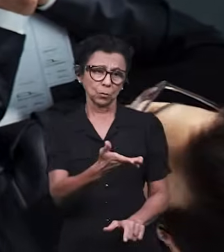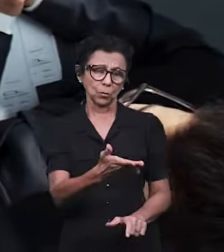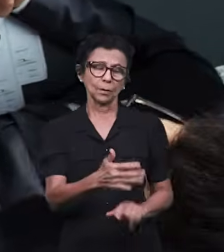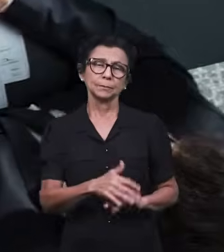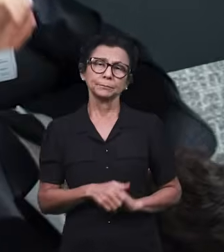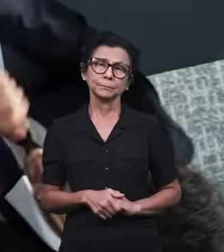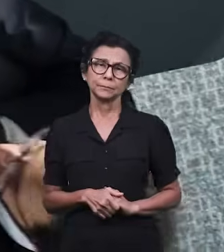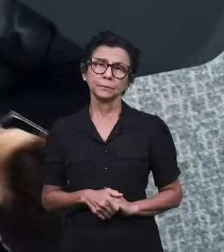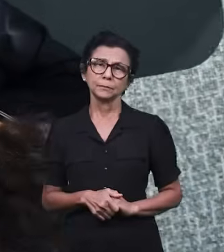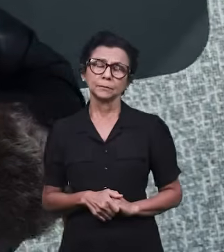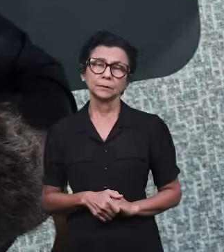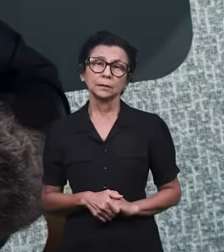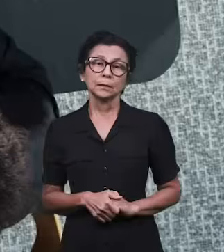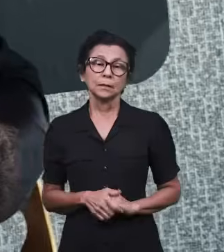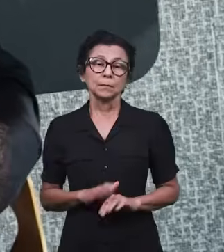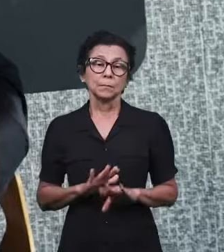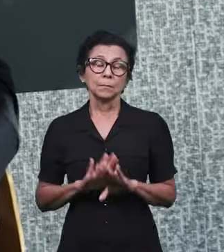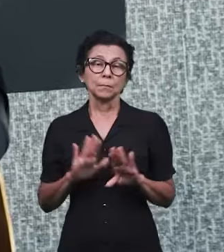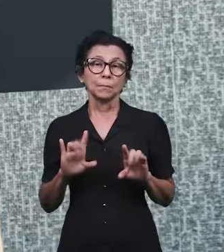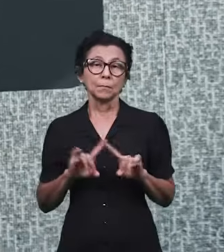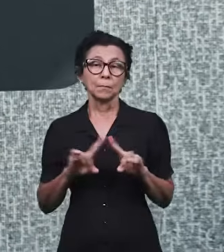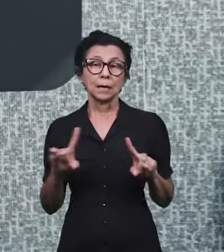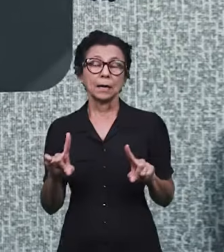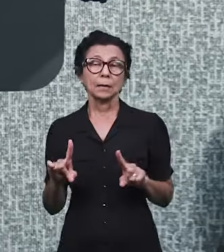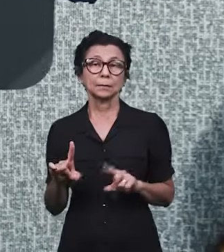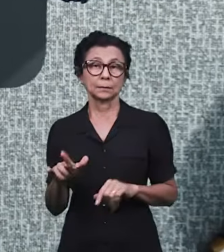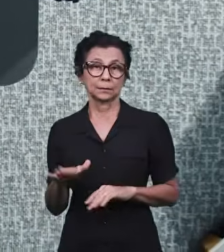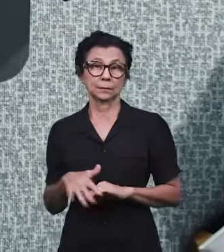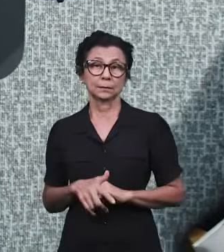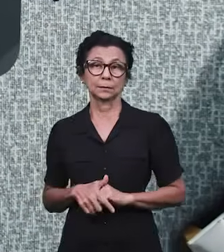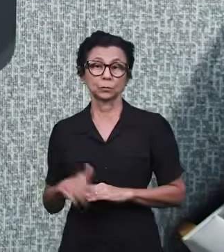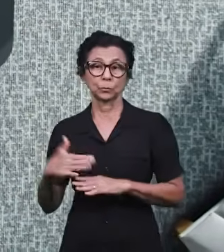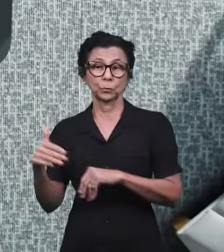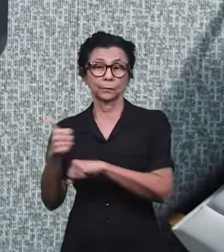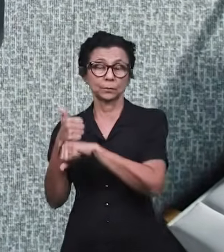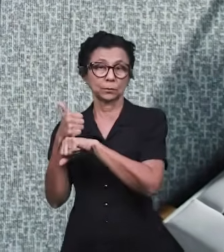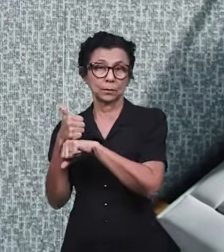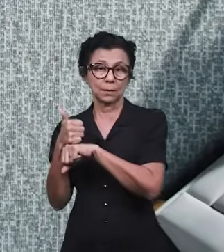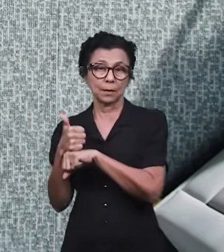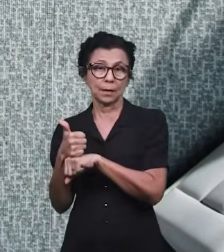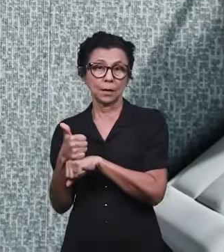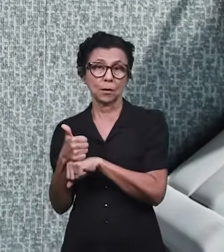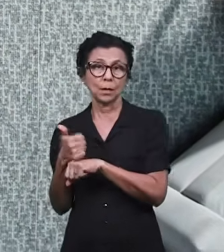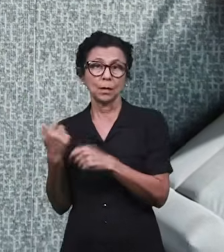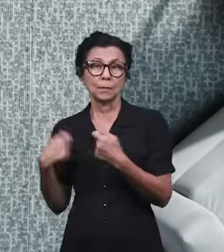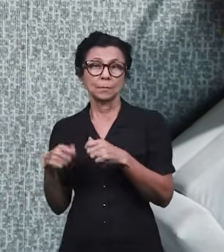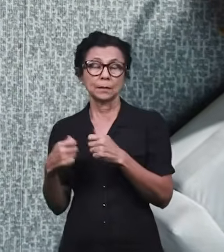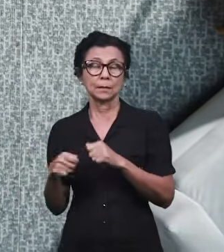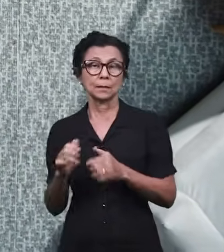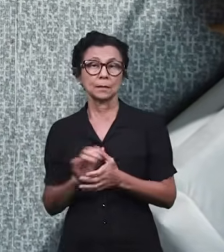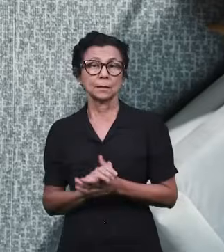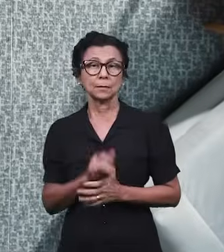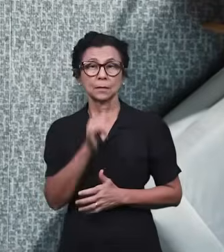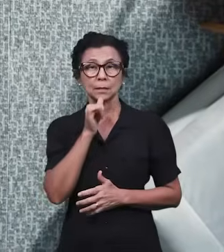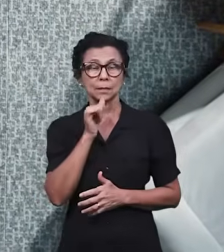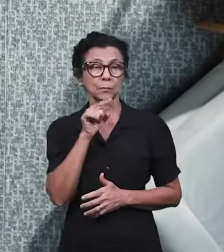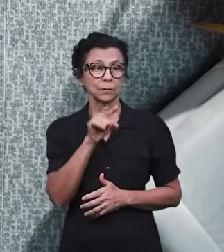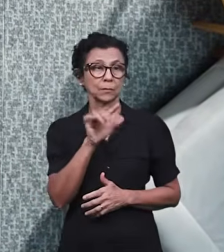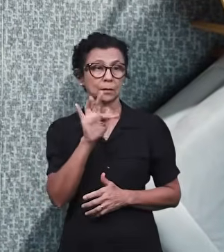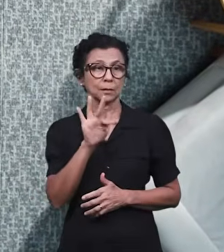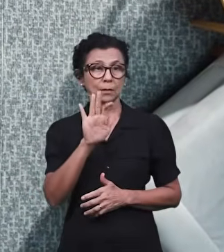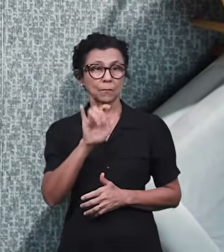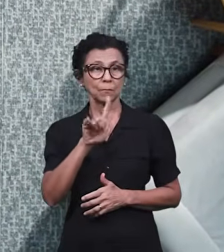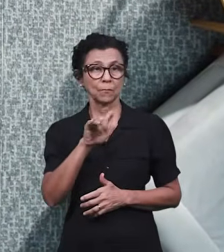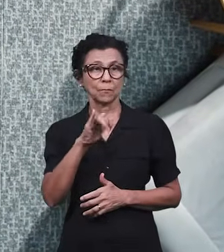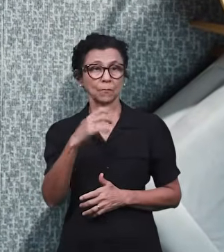o arquiteto, na sua profissão, ele precisa que você, Felipe, se eu vou executar um projeto, eu